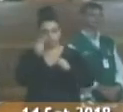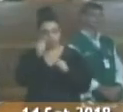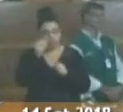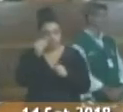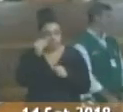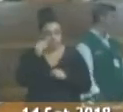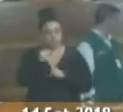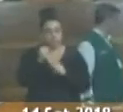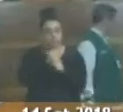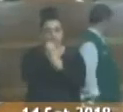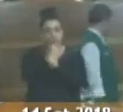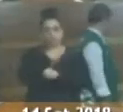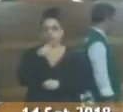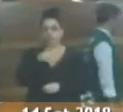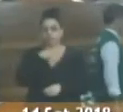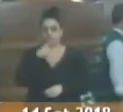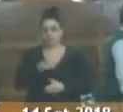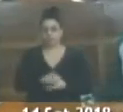reformar.